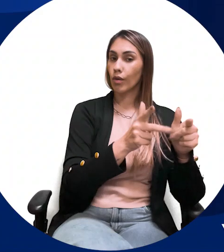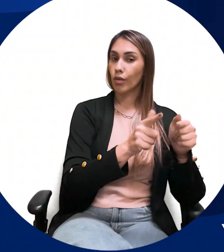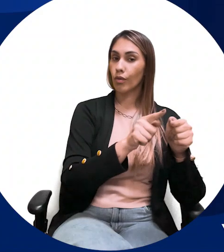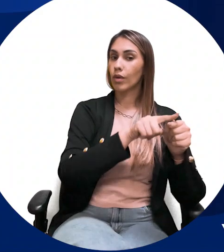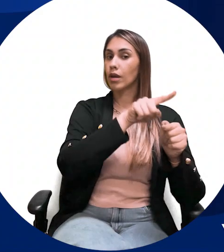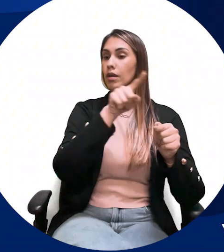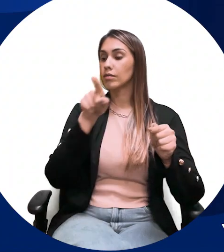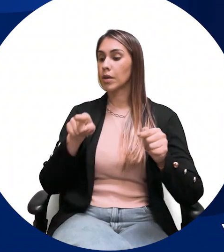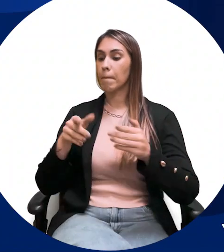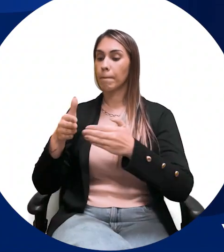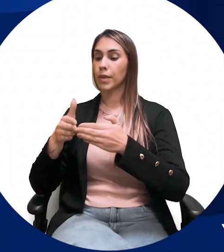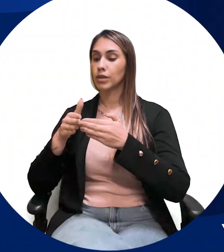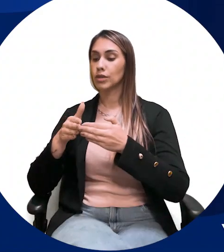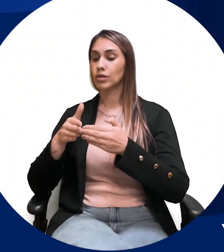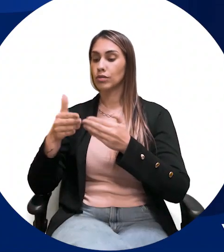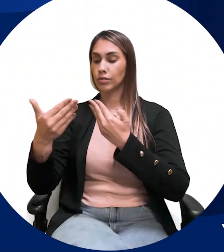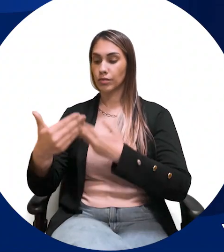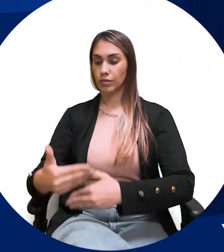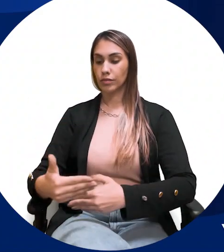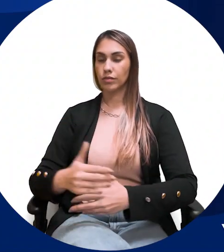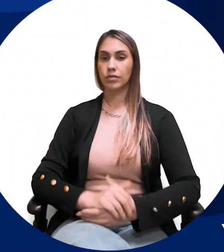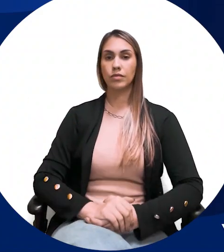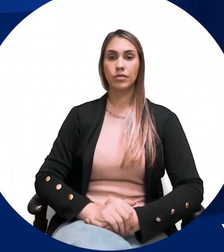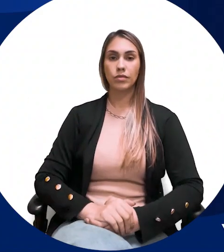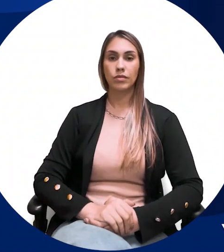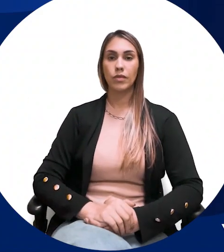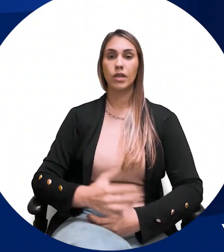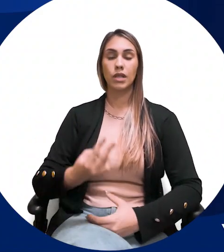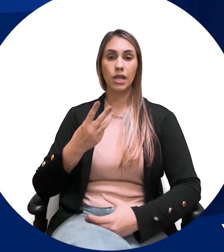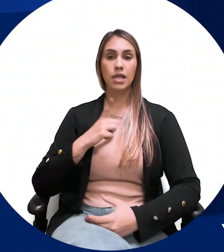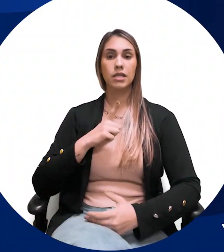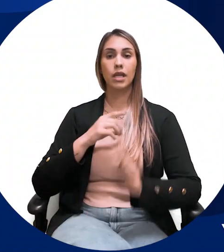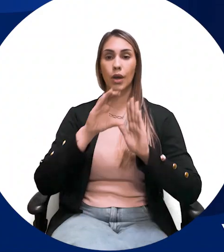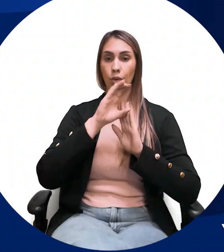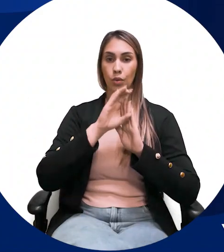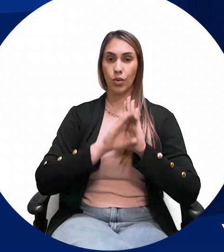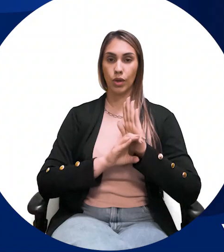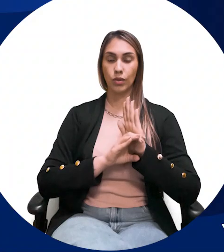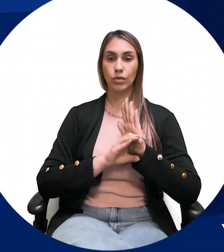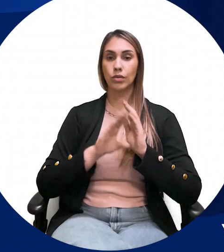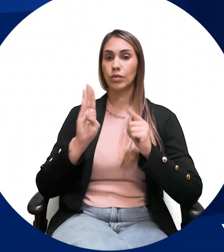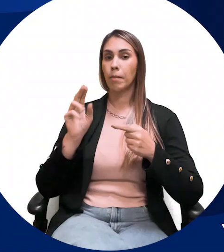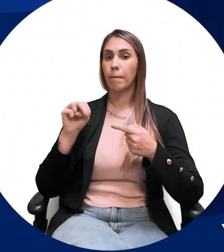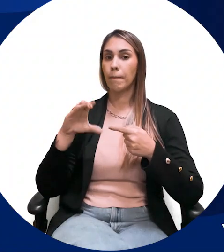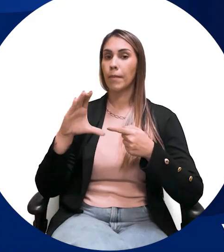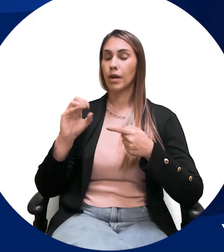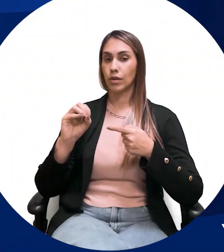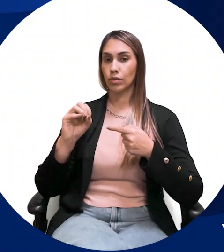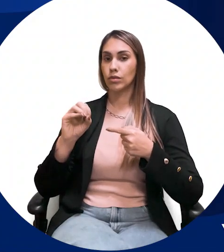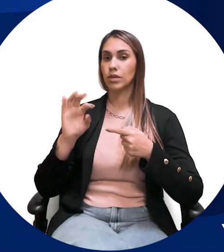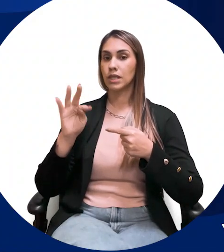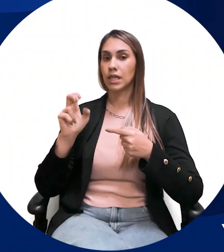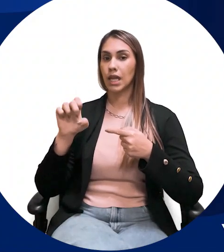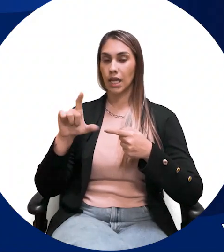uma qualificação profissional e a solicitação de uma prova. 3. Possuir currículo cadastrado no Banco de Talentos